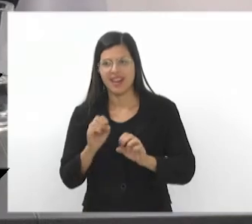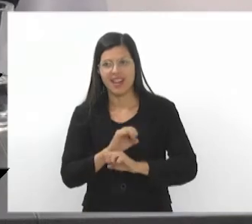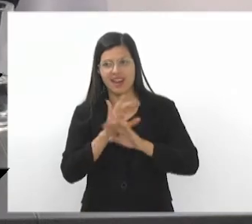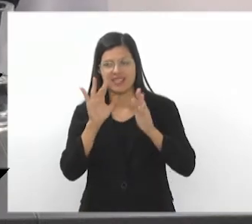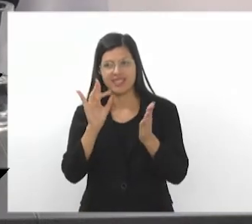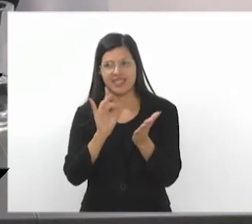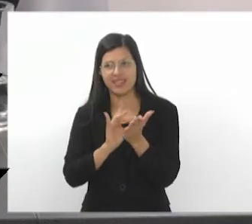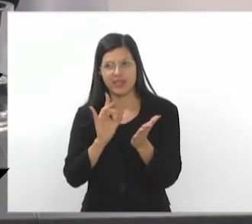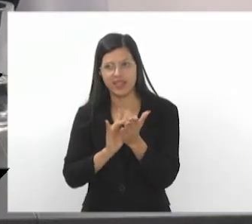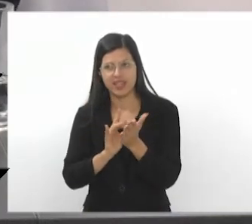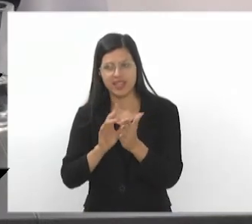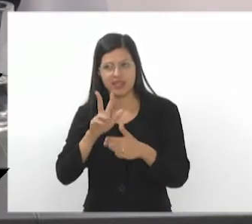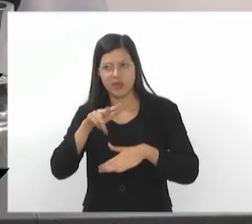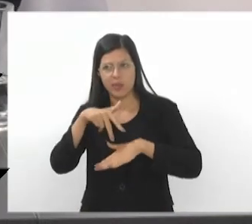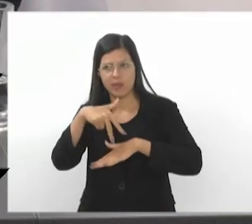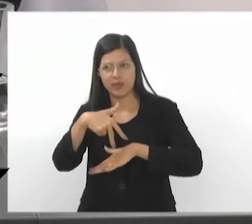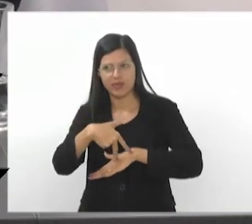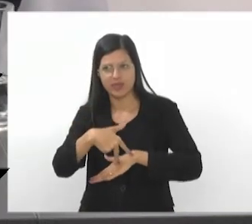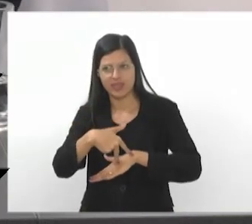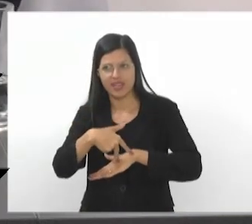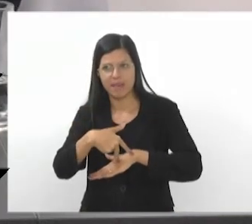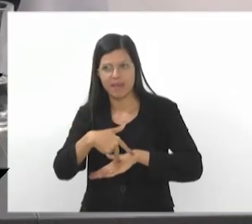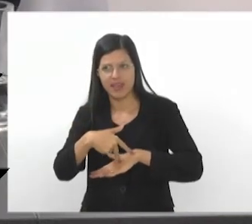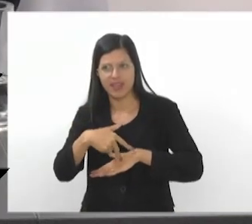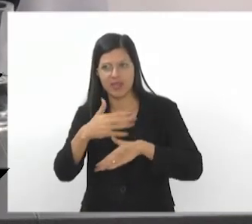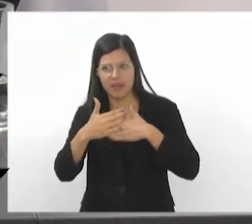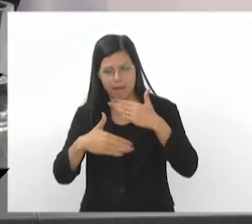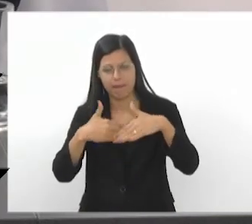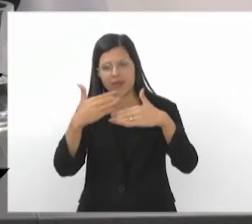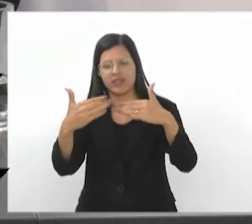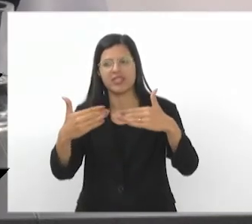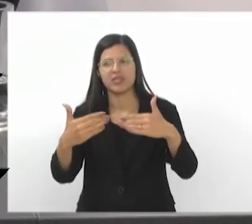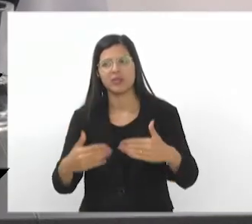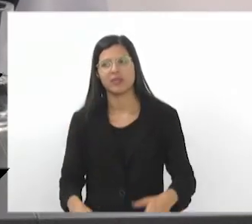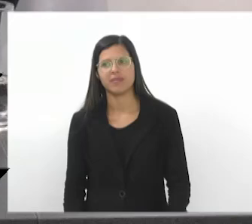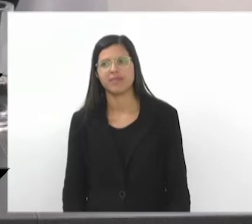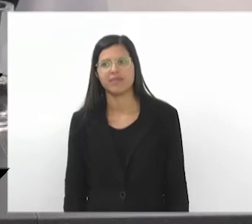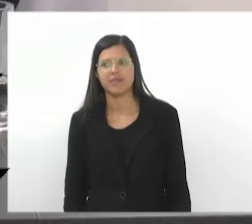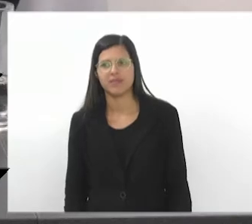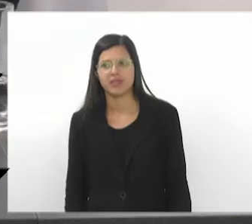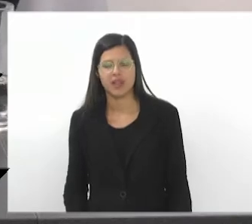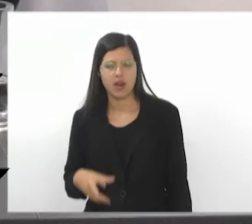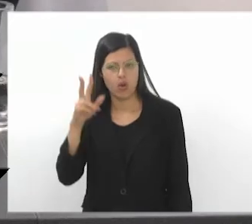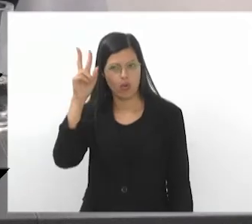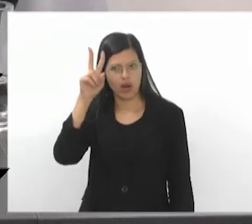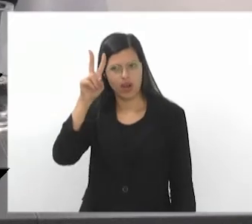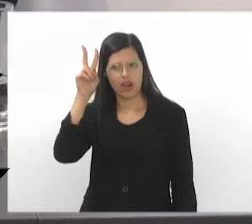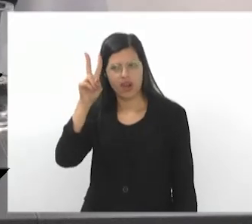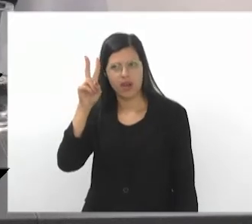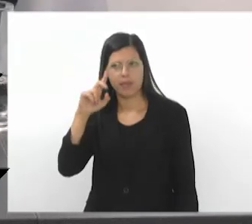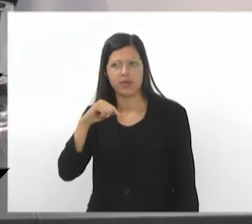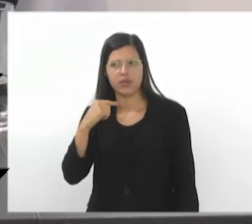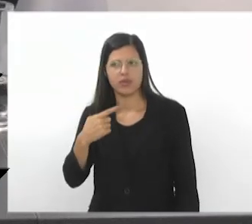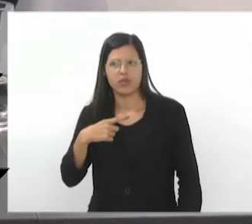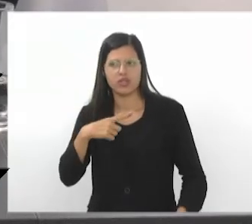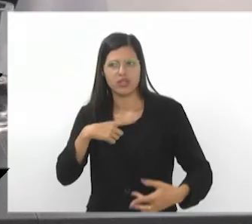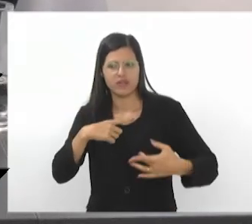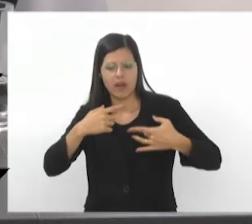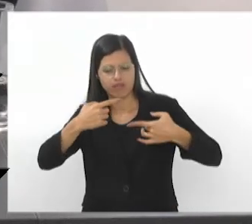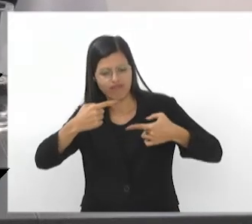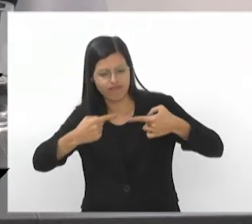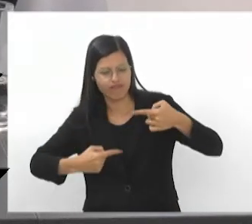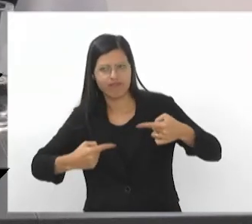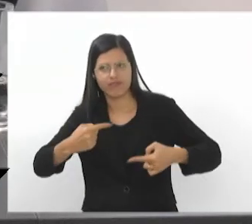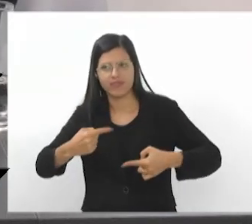verdade, é um posicionamento processual de defesa das prerrogativas. Eu lembro que nós até tivemos embates por ocasião